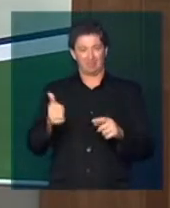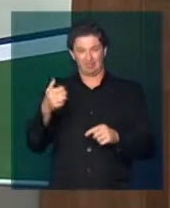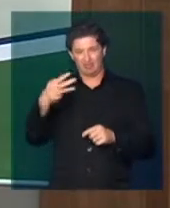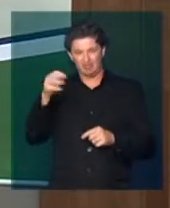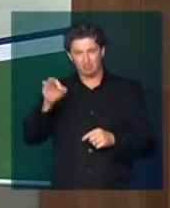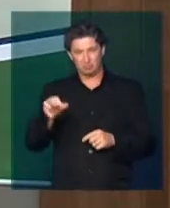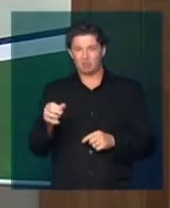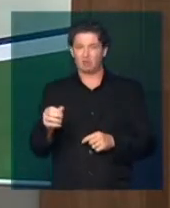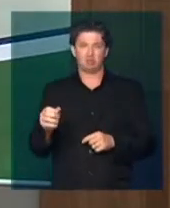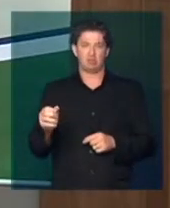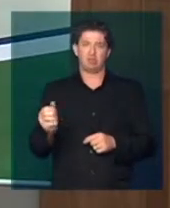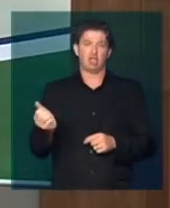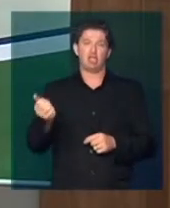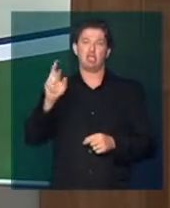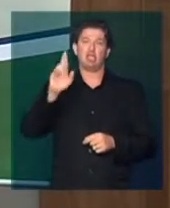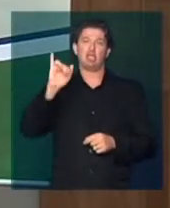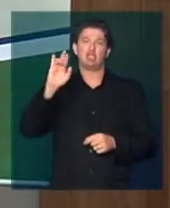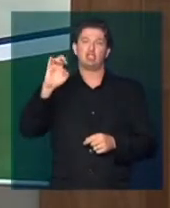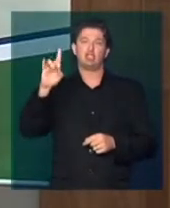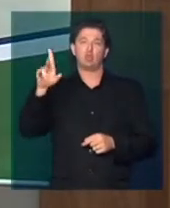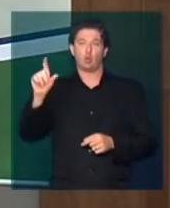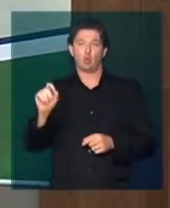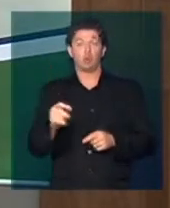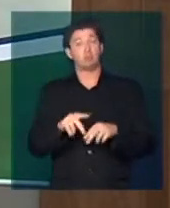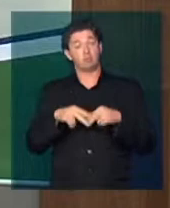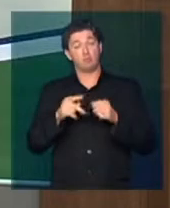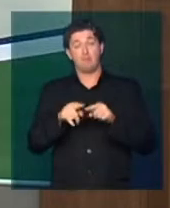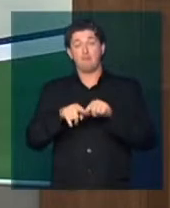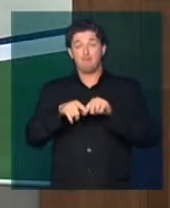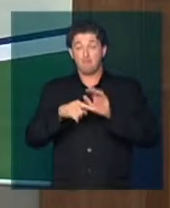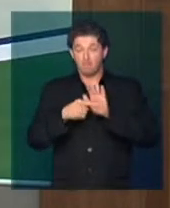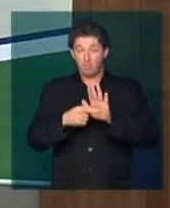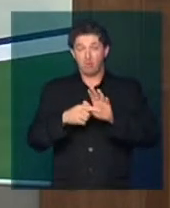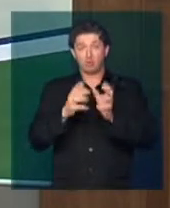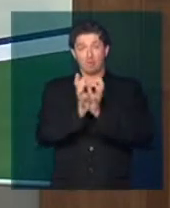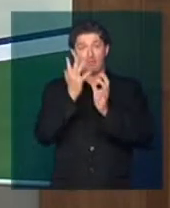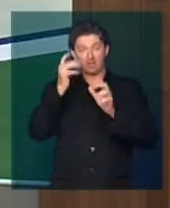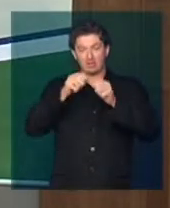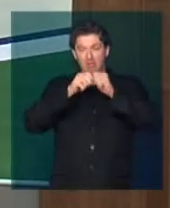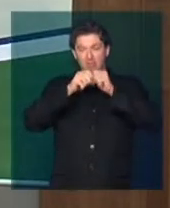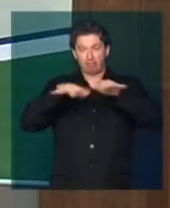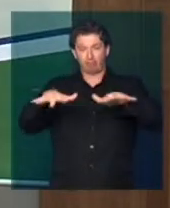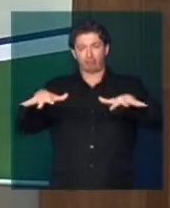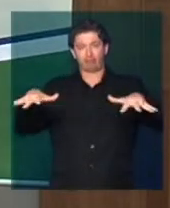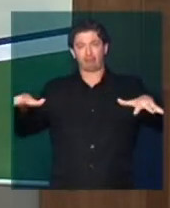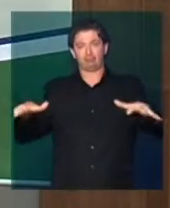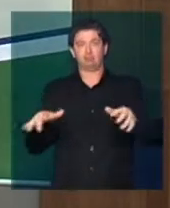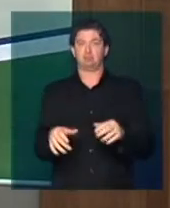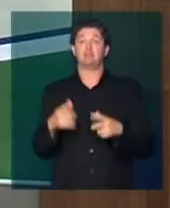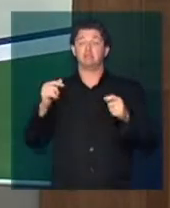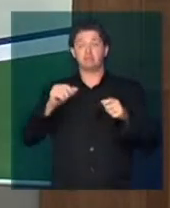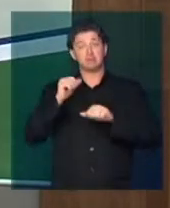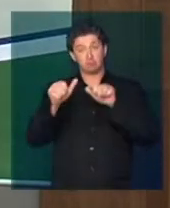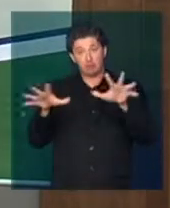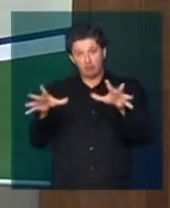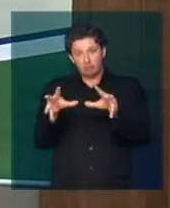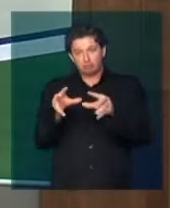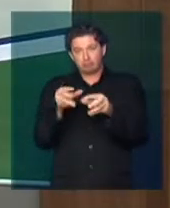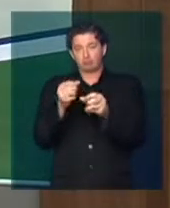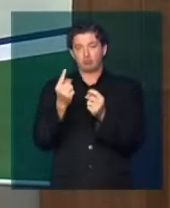13% é ridículo. Então, isso mostra a hiperfragmentação partidária que nós temos e que precisamos corrigir isso daí. Por